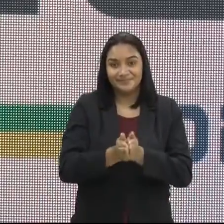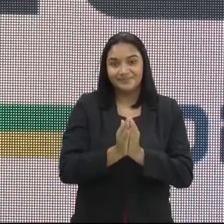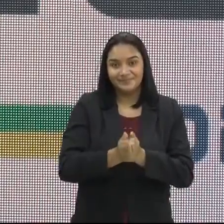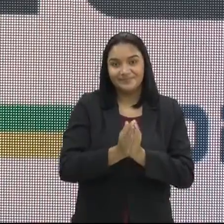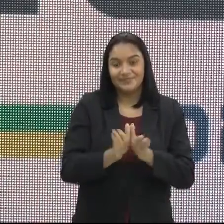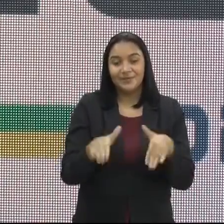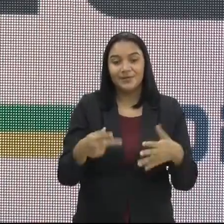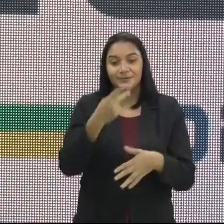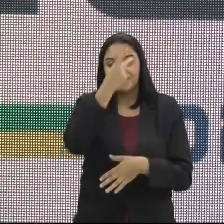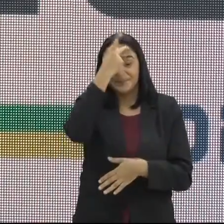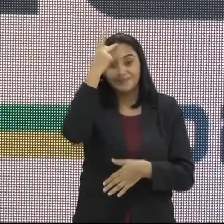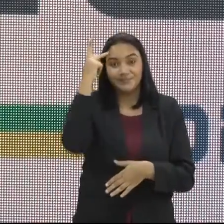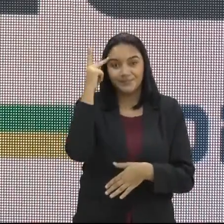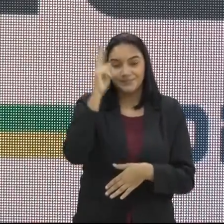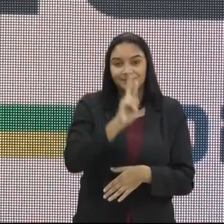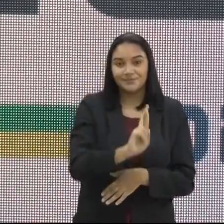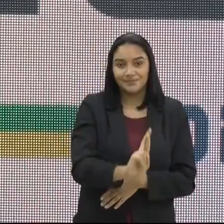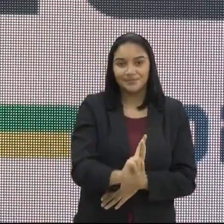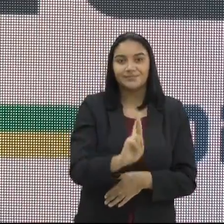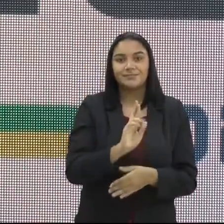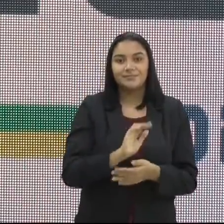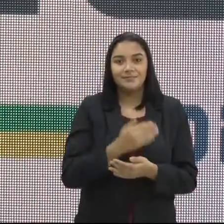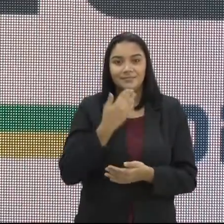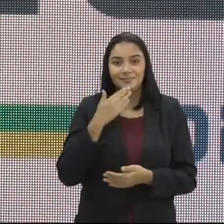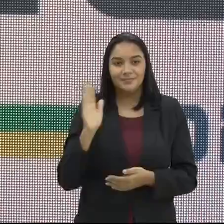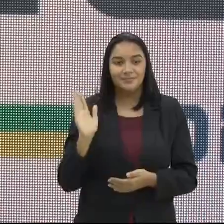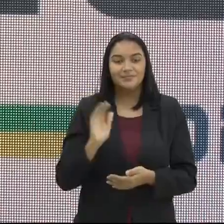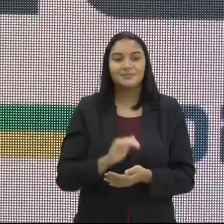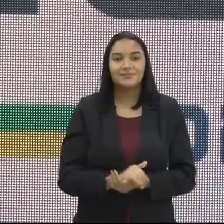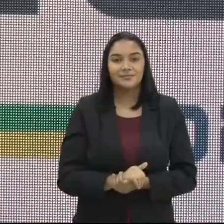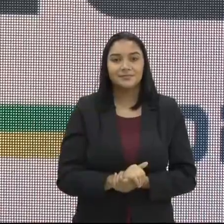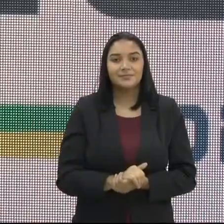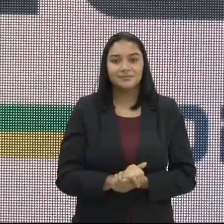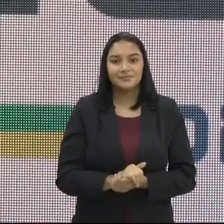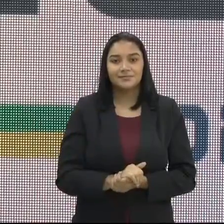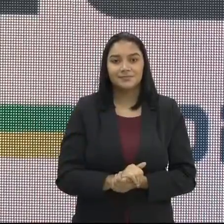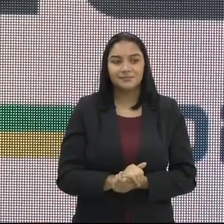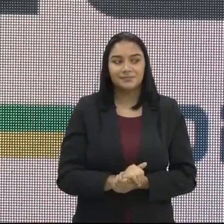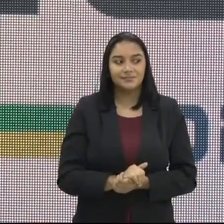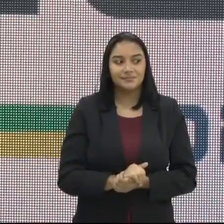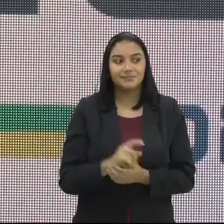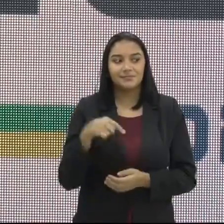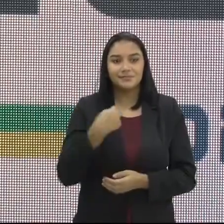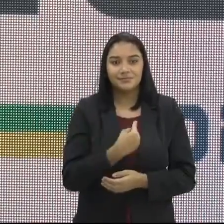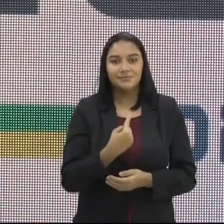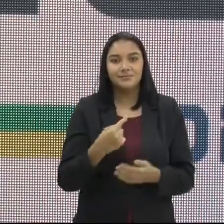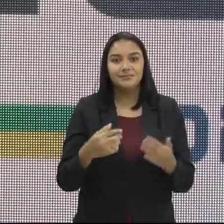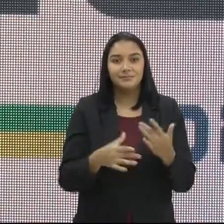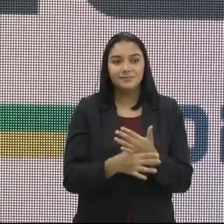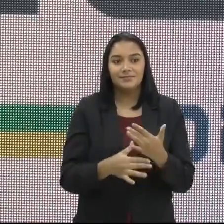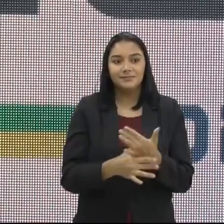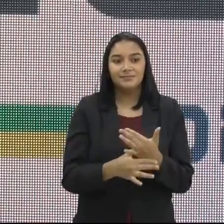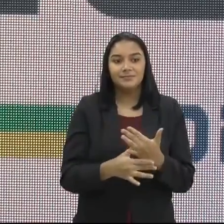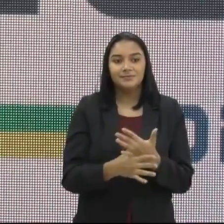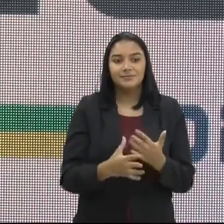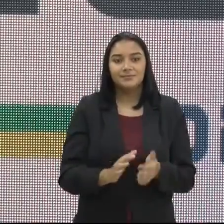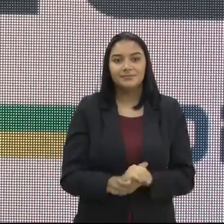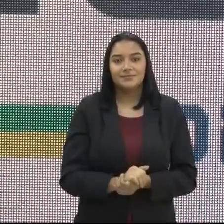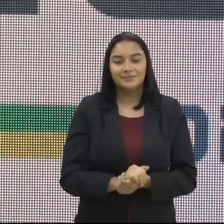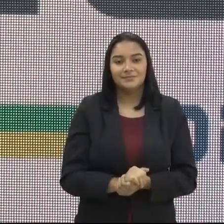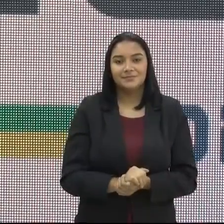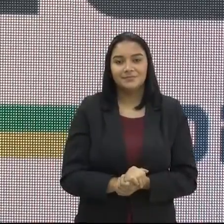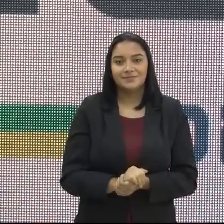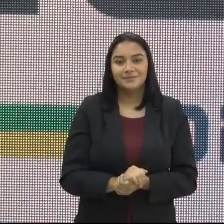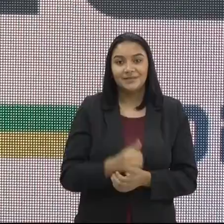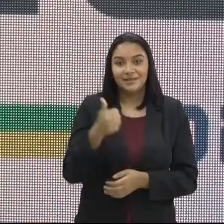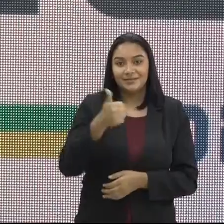vai ser o candidato que vai responder a pergunta que foi feita por algum eleitor da nossa cidade. Então, por gentileza, já vamos soltar